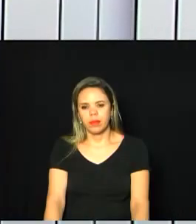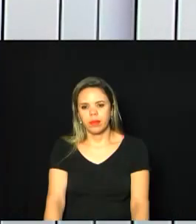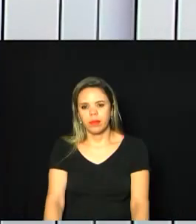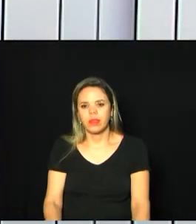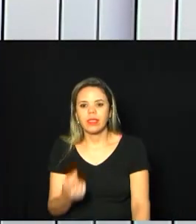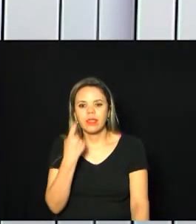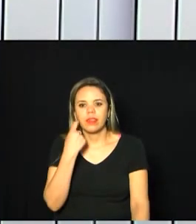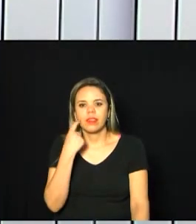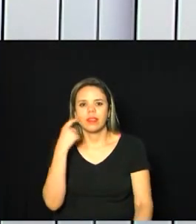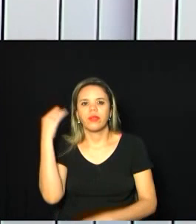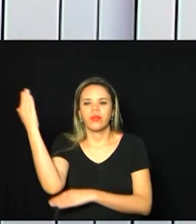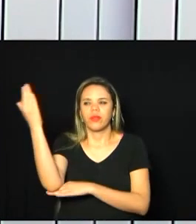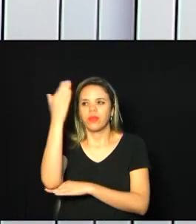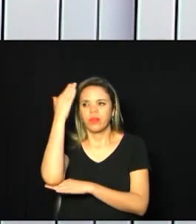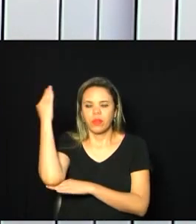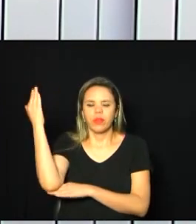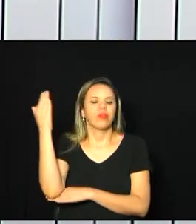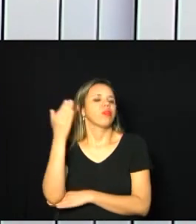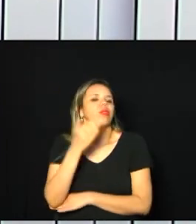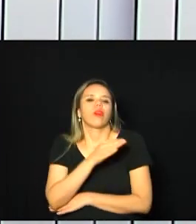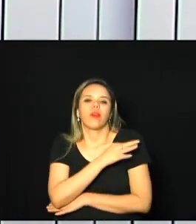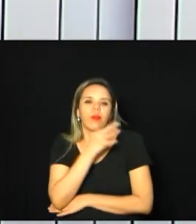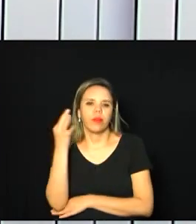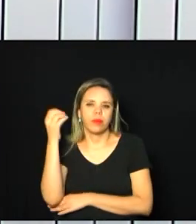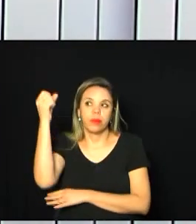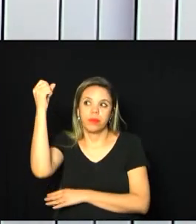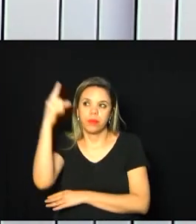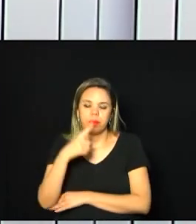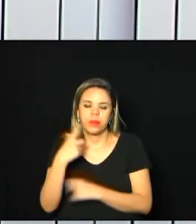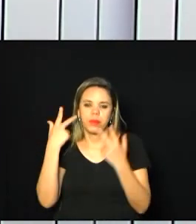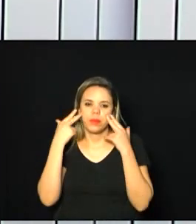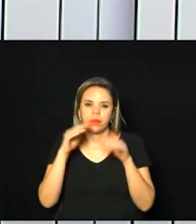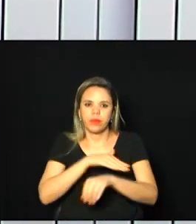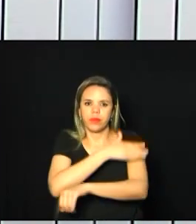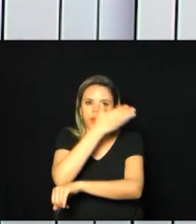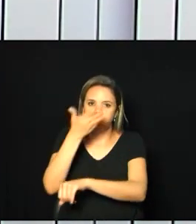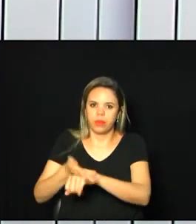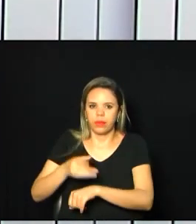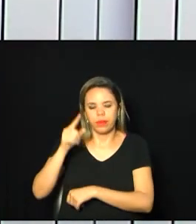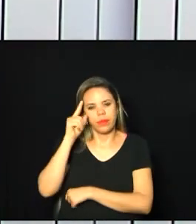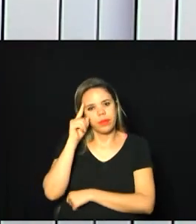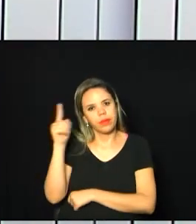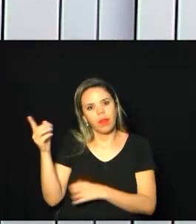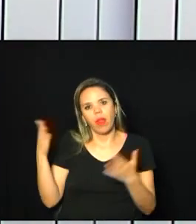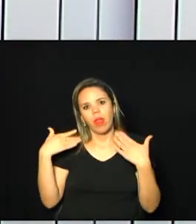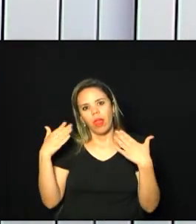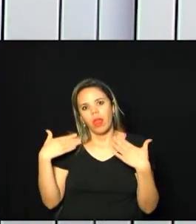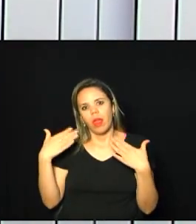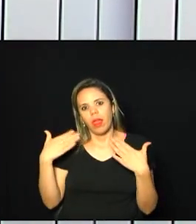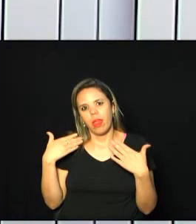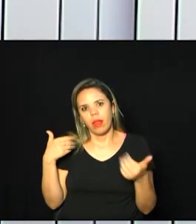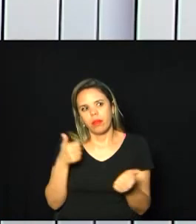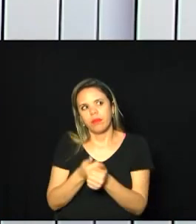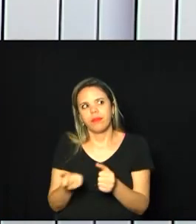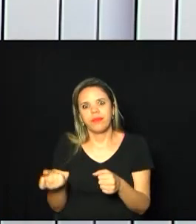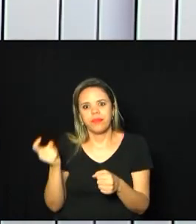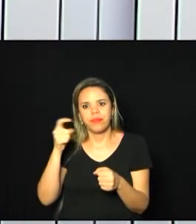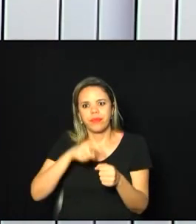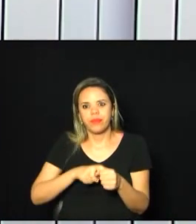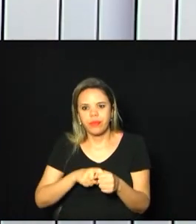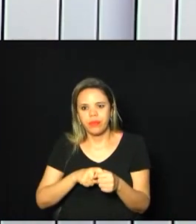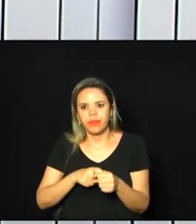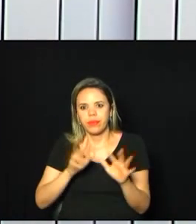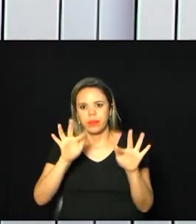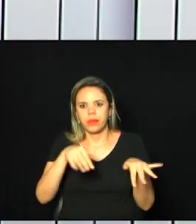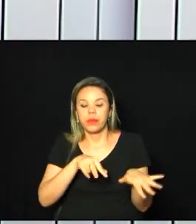Sexta-feira de tempo estável, com o sol aparecendo durante todo o dia e o calorzinho está retornando, hein? E para o